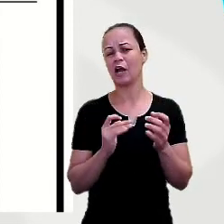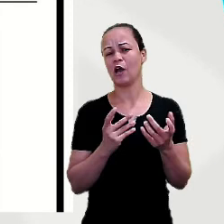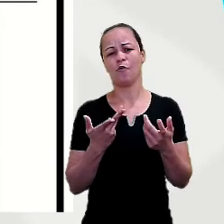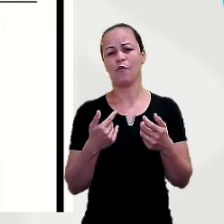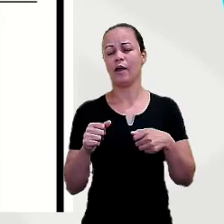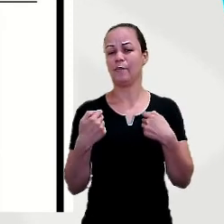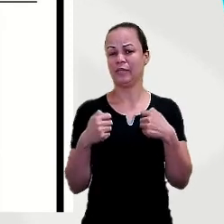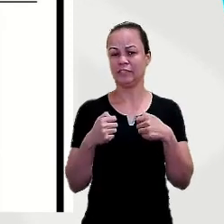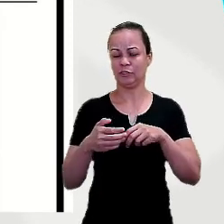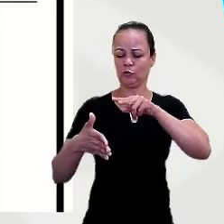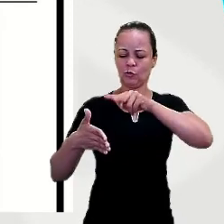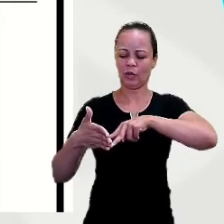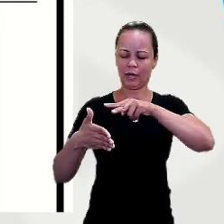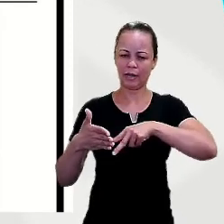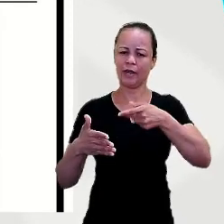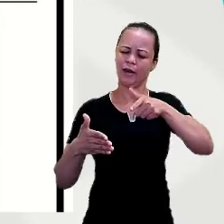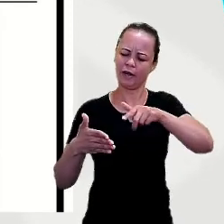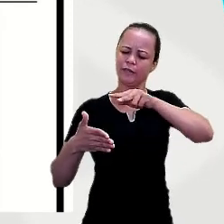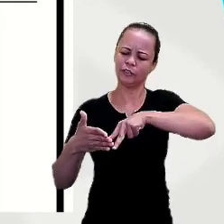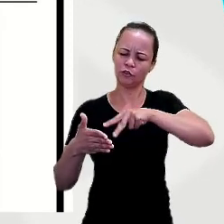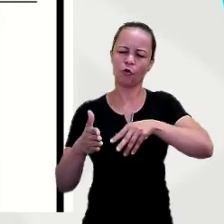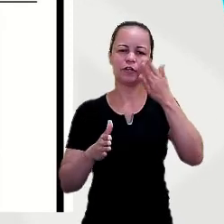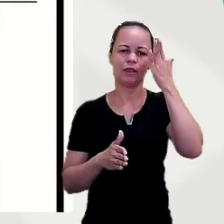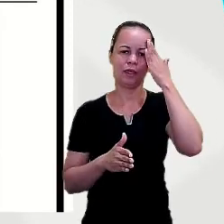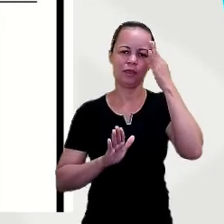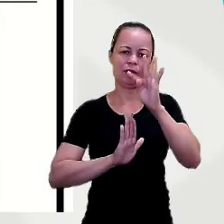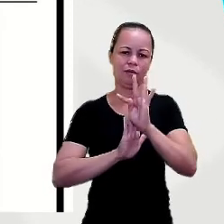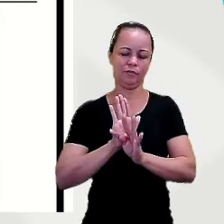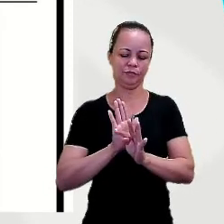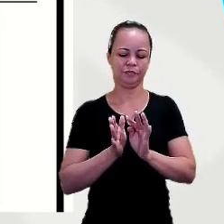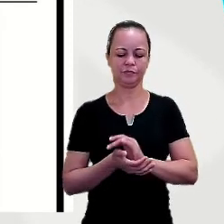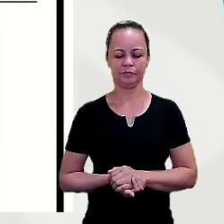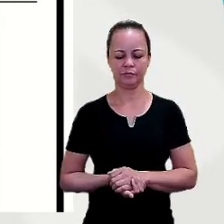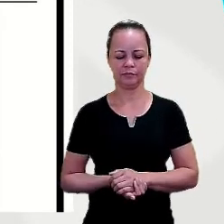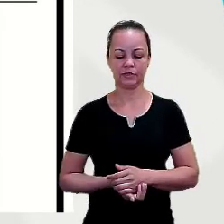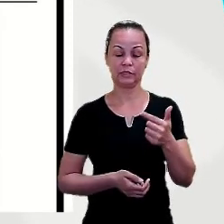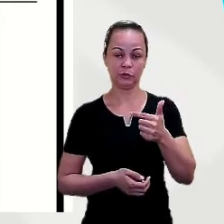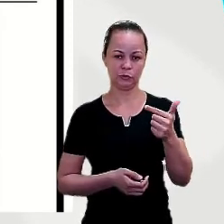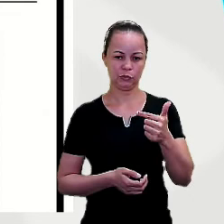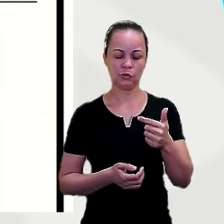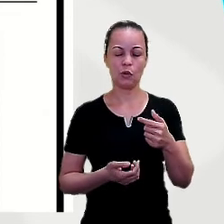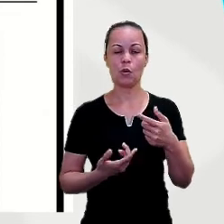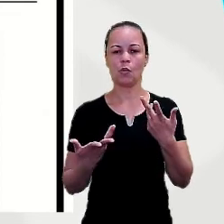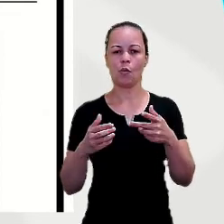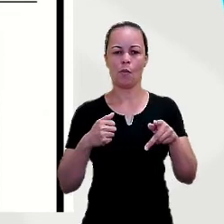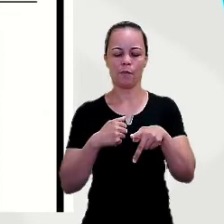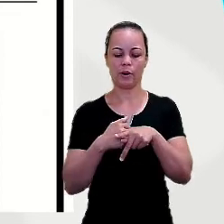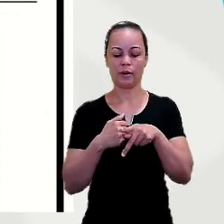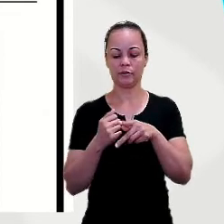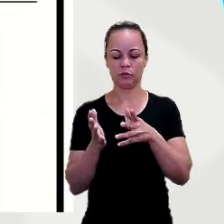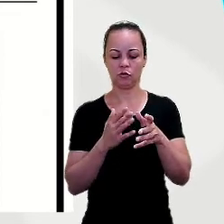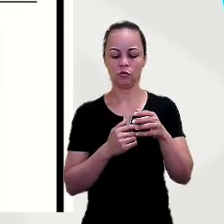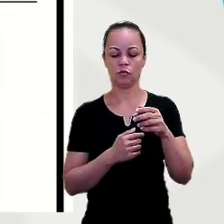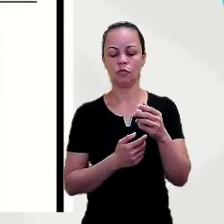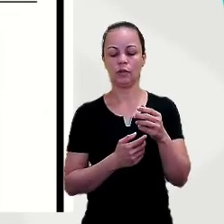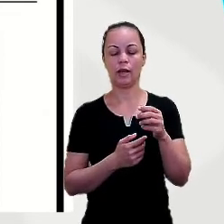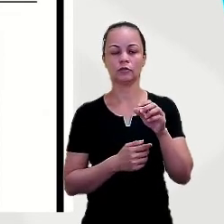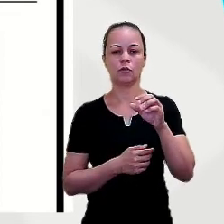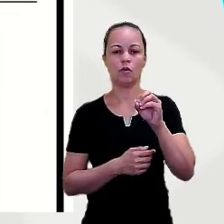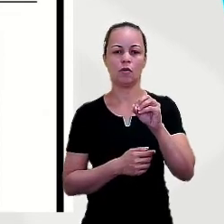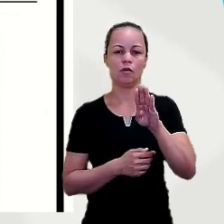releer e entender o texto. Segundo, complete com os pronomes pessoais do caso oblíquo.